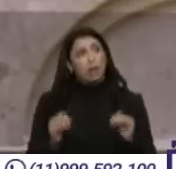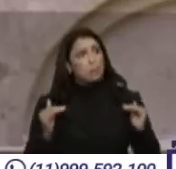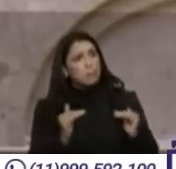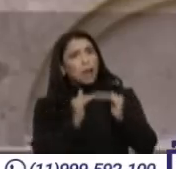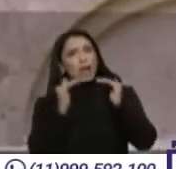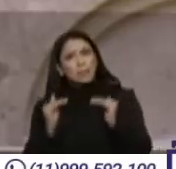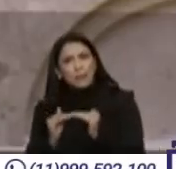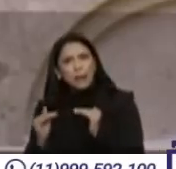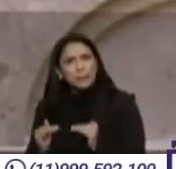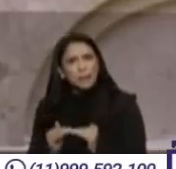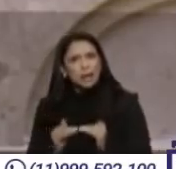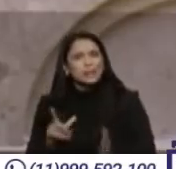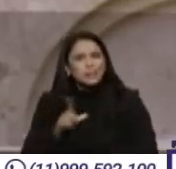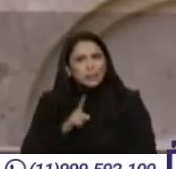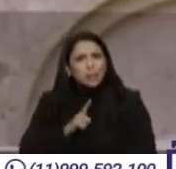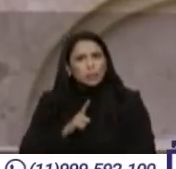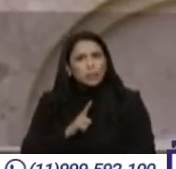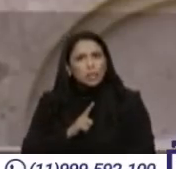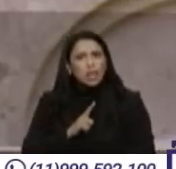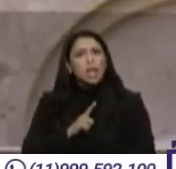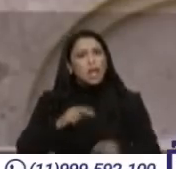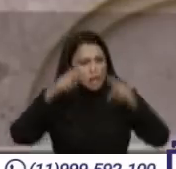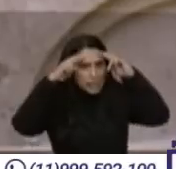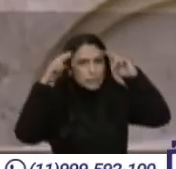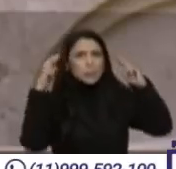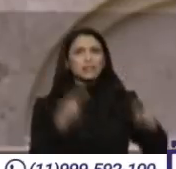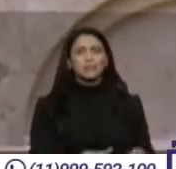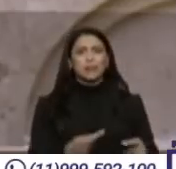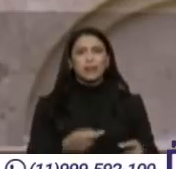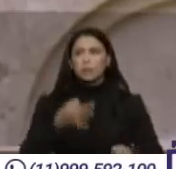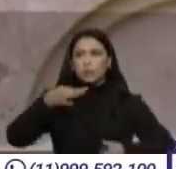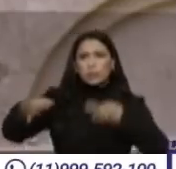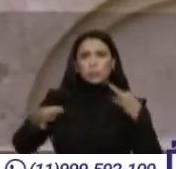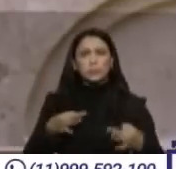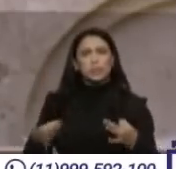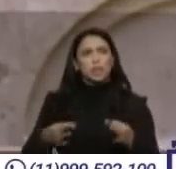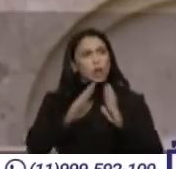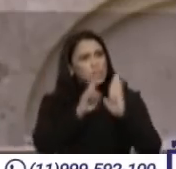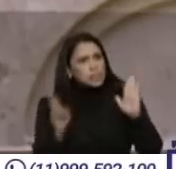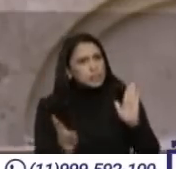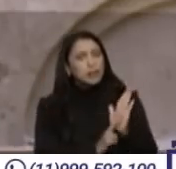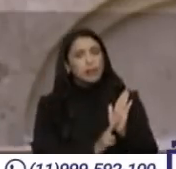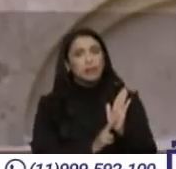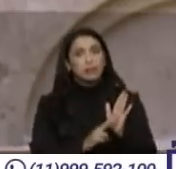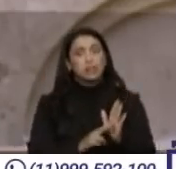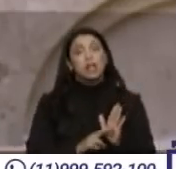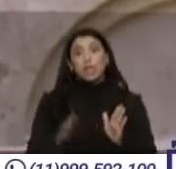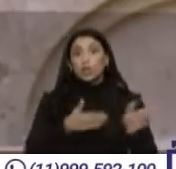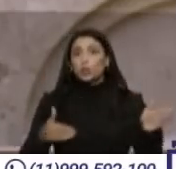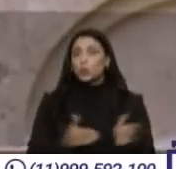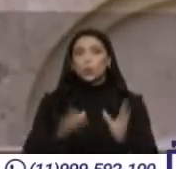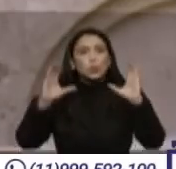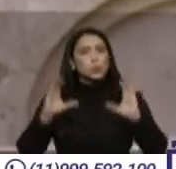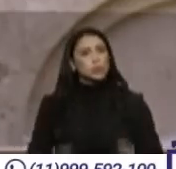consensos, garantido o respeito às regras do jogo e assegurados a todos os cidadãos